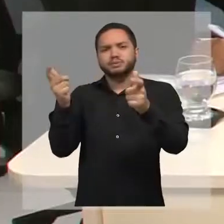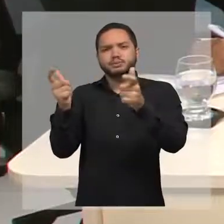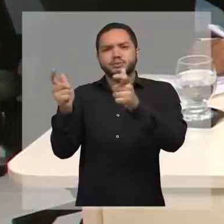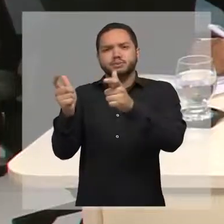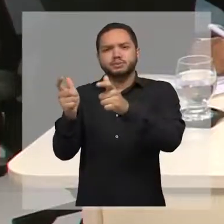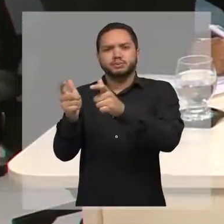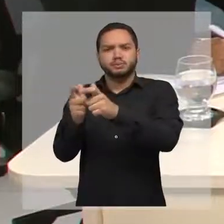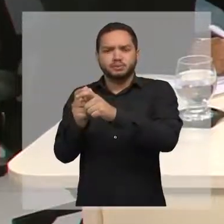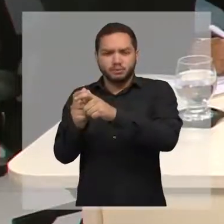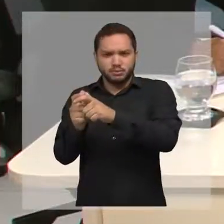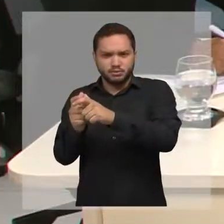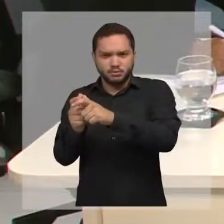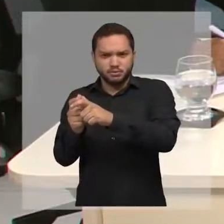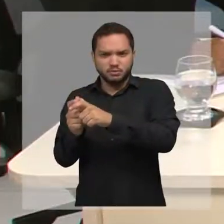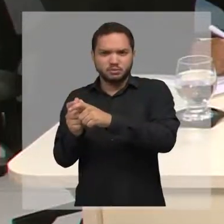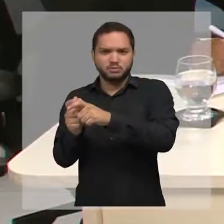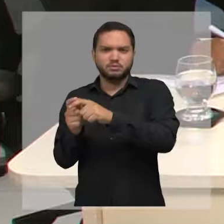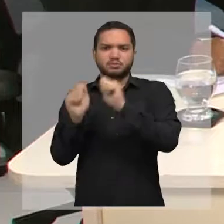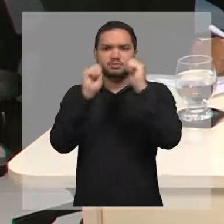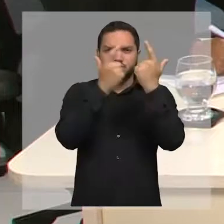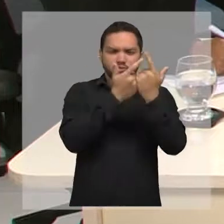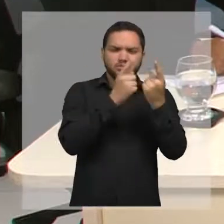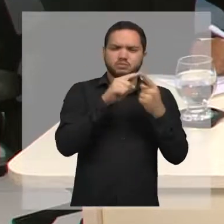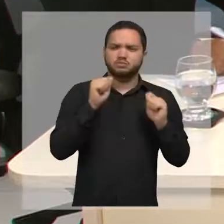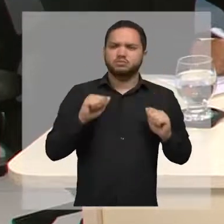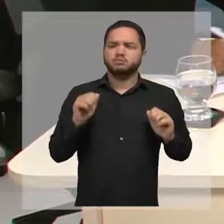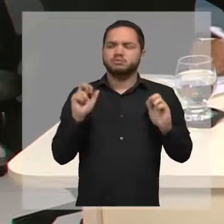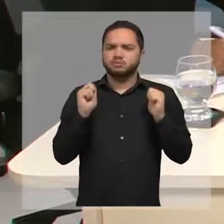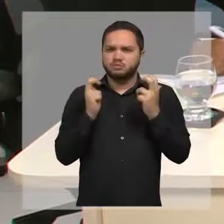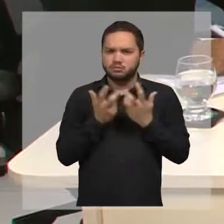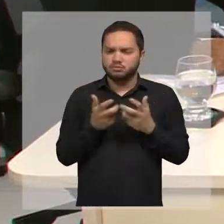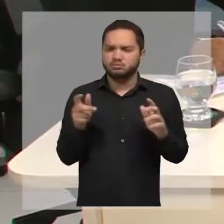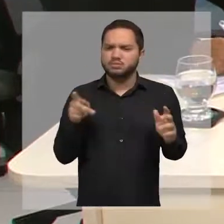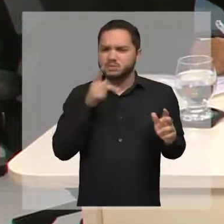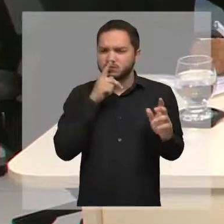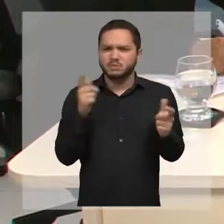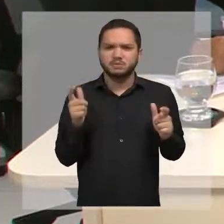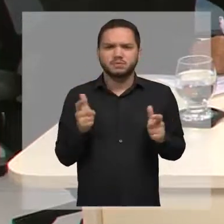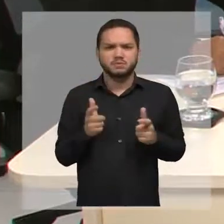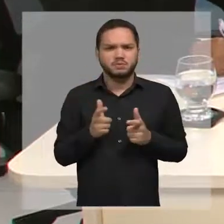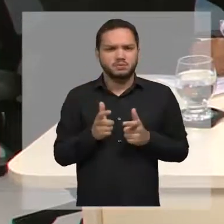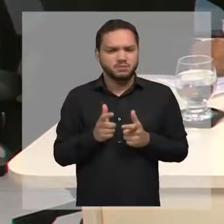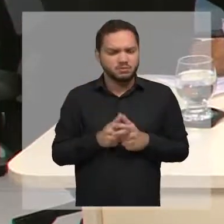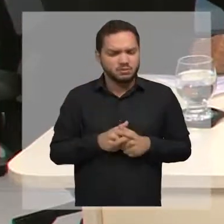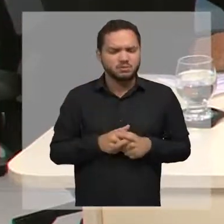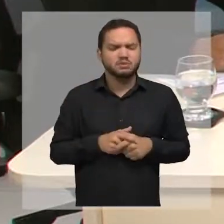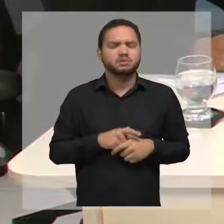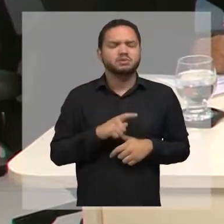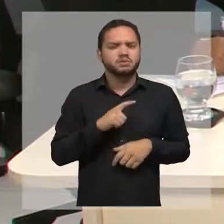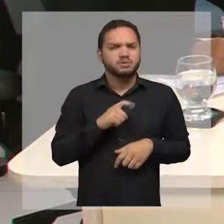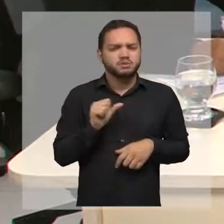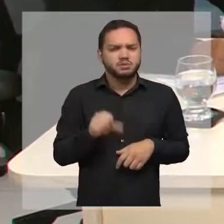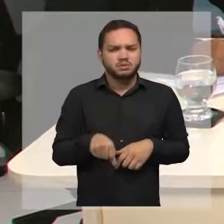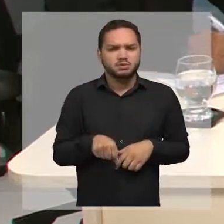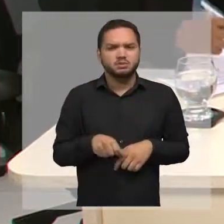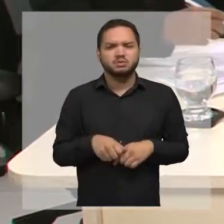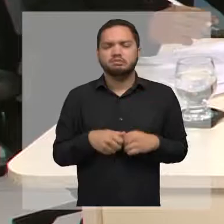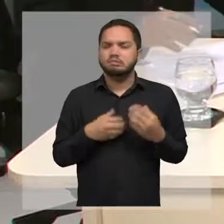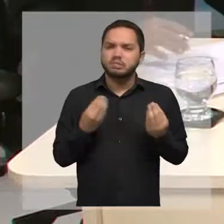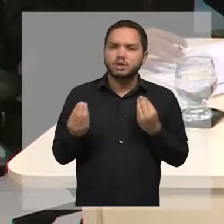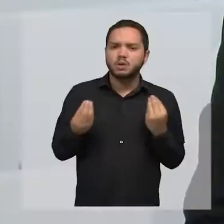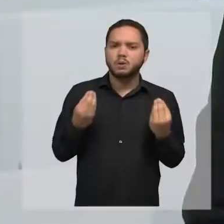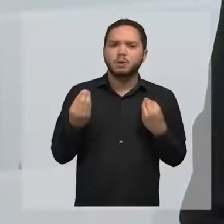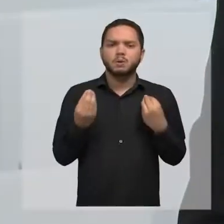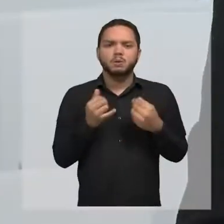de partido, e na Assembleia Legislativa, mas quando a gente chega na Câmara, essa pulverização partidária é bem maior. E vai bem da capacidade